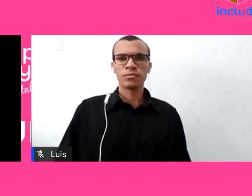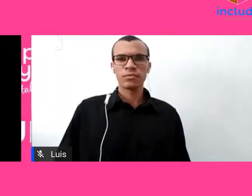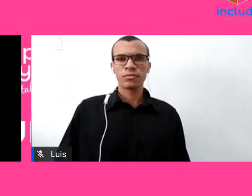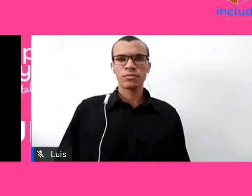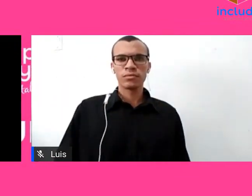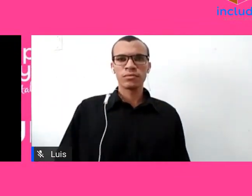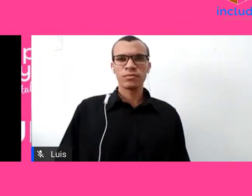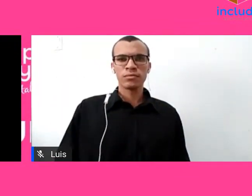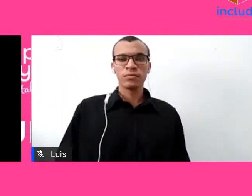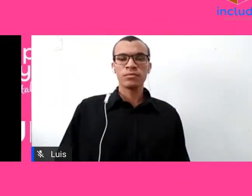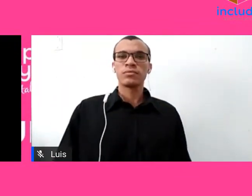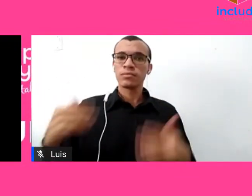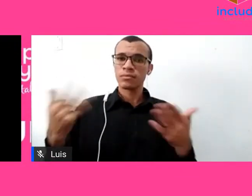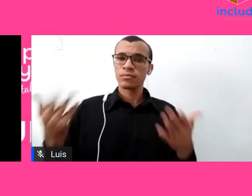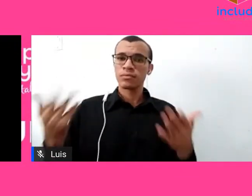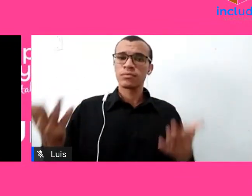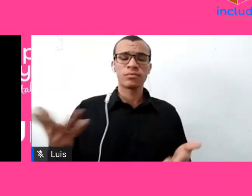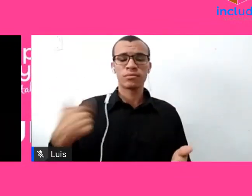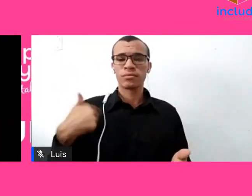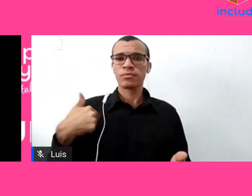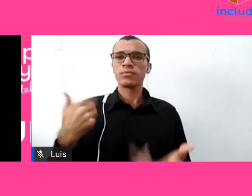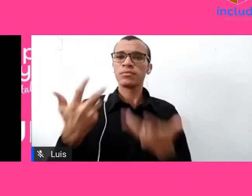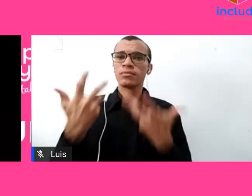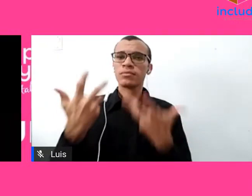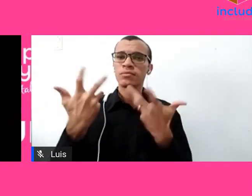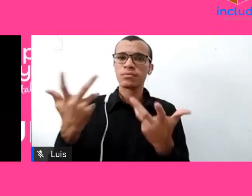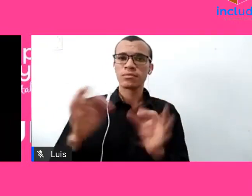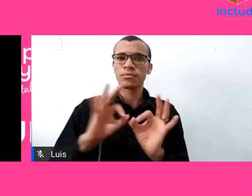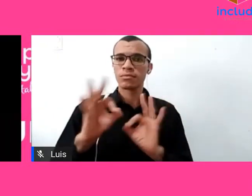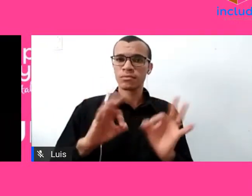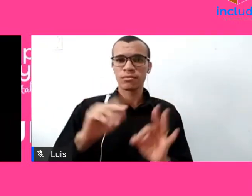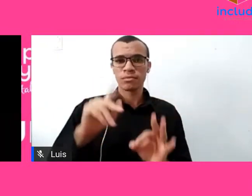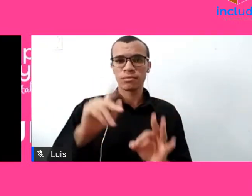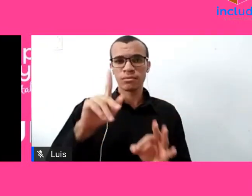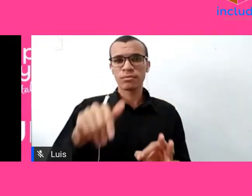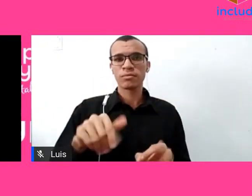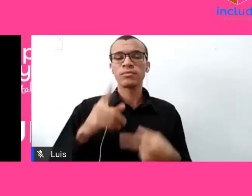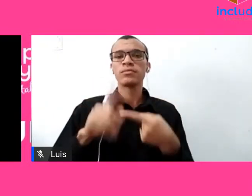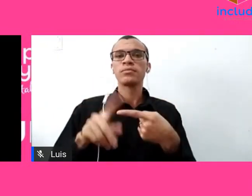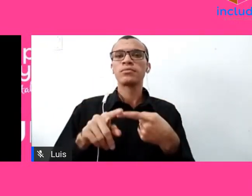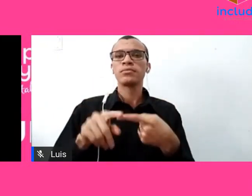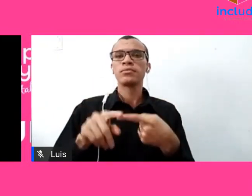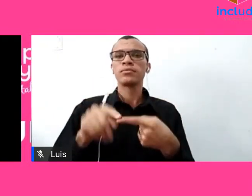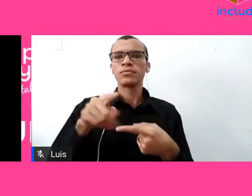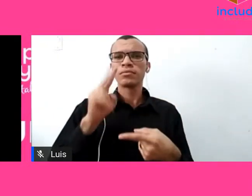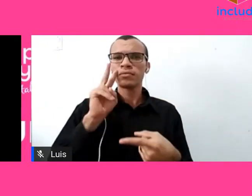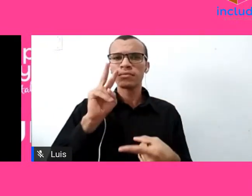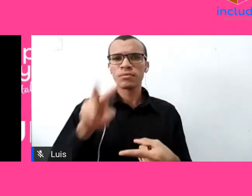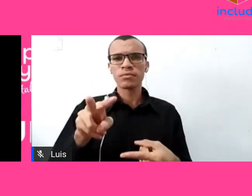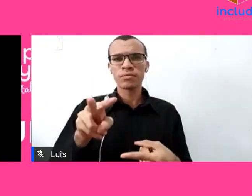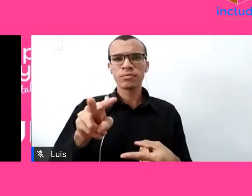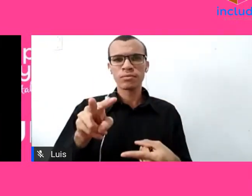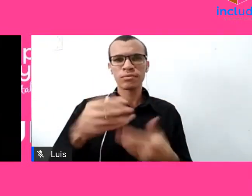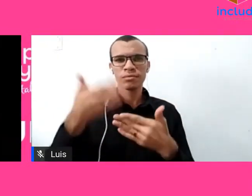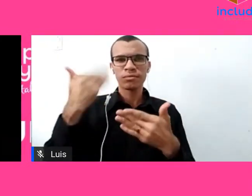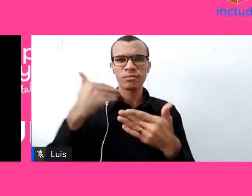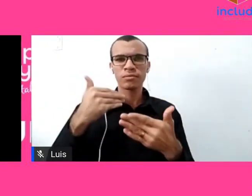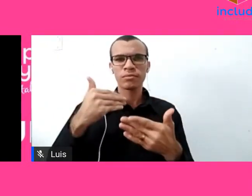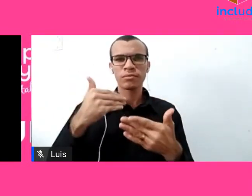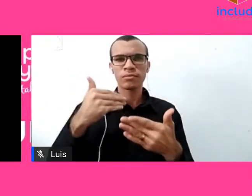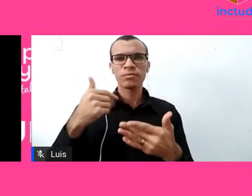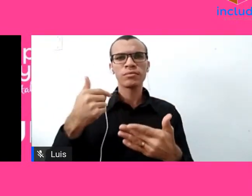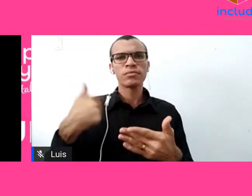Isso é intencional. Por quê? Porque é olhando por esse ângulo que eu vou passar os